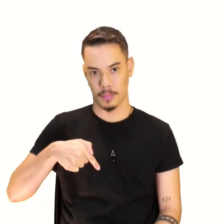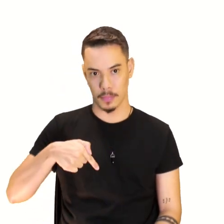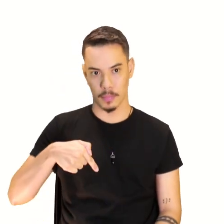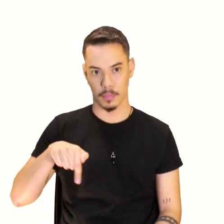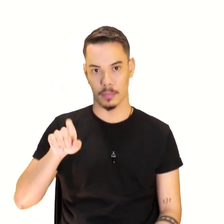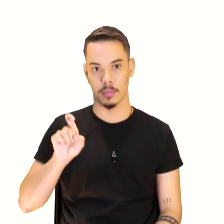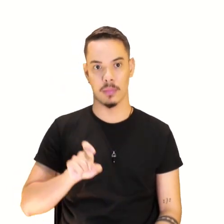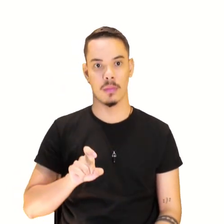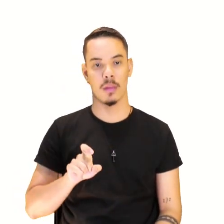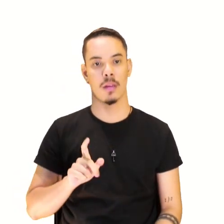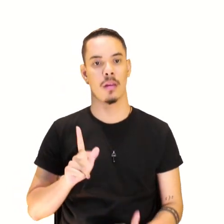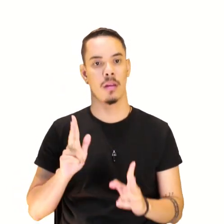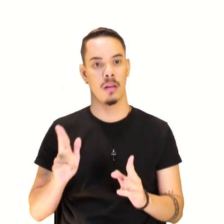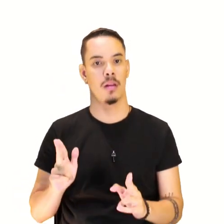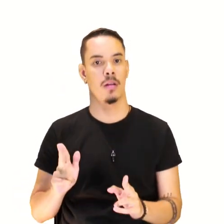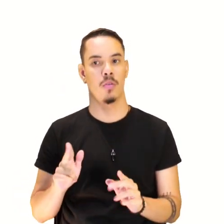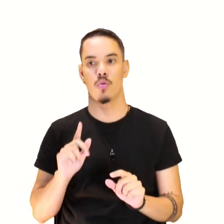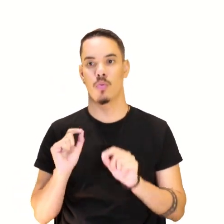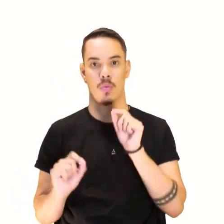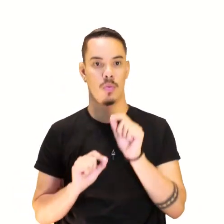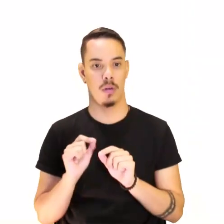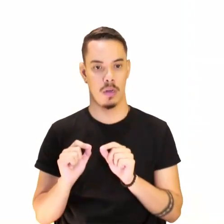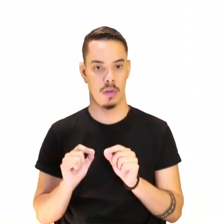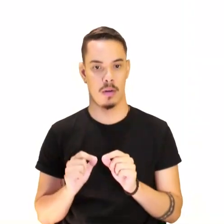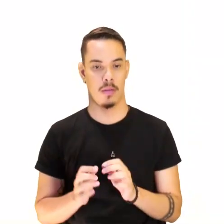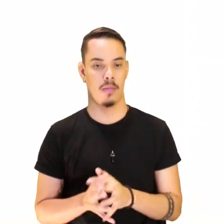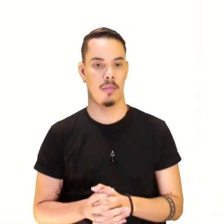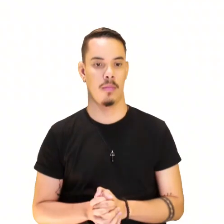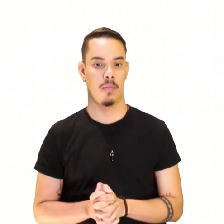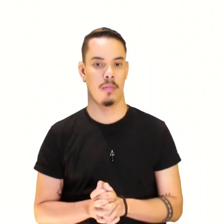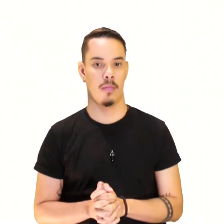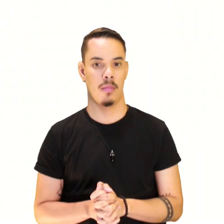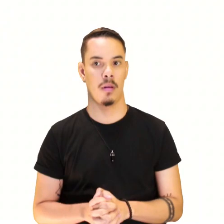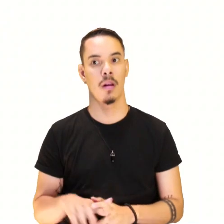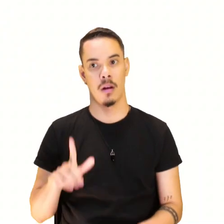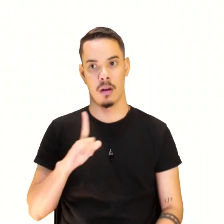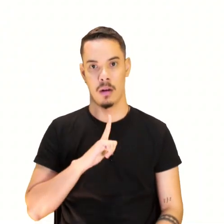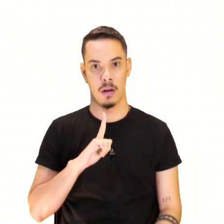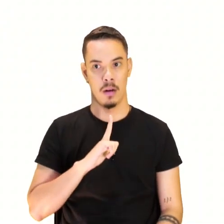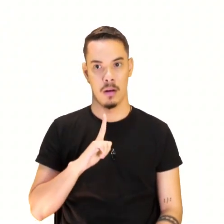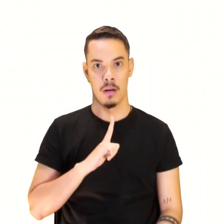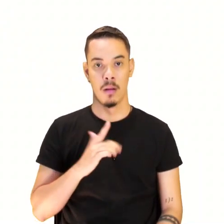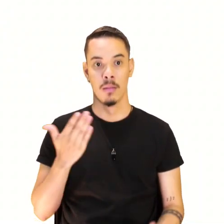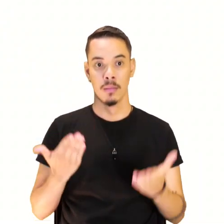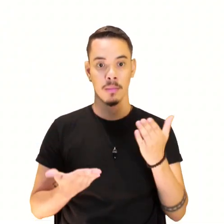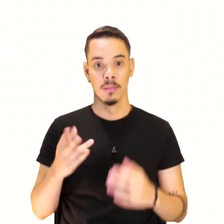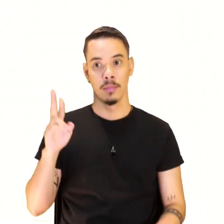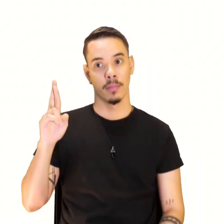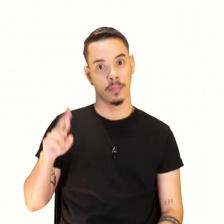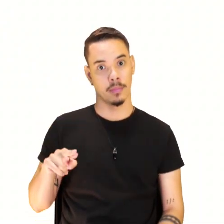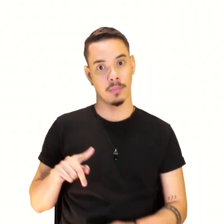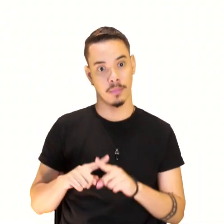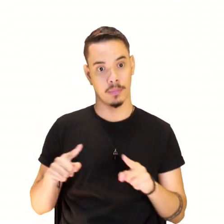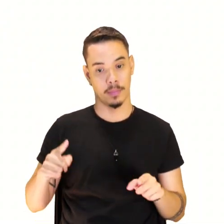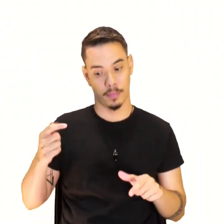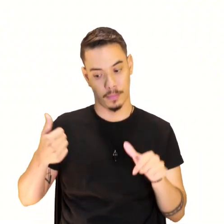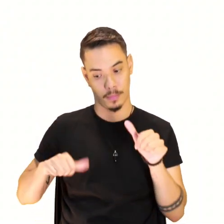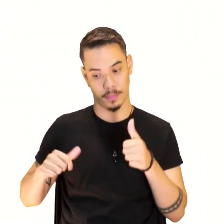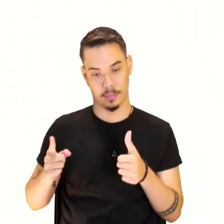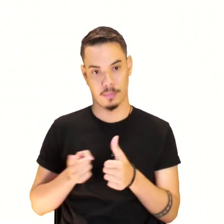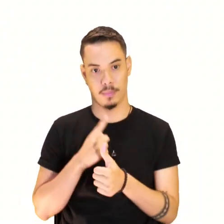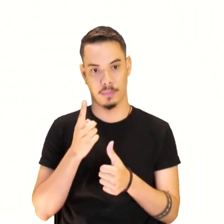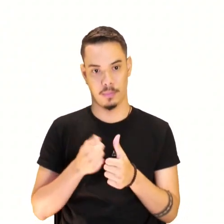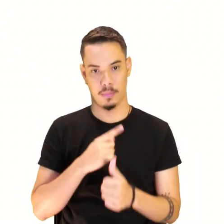montagem x igual a uma determinada razão aí né proporção só que agora a gente vai analisar né vamos analisar